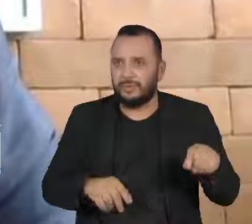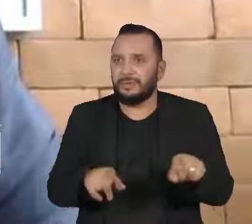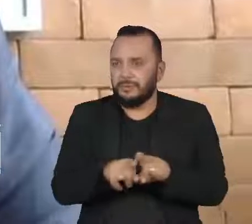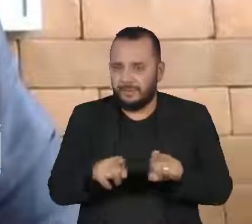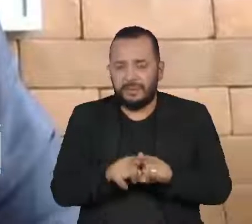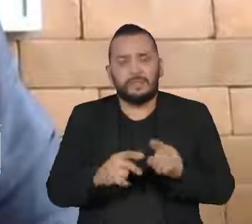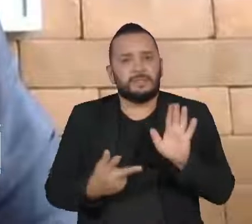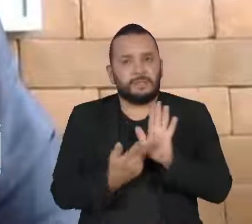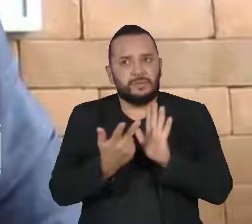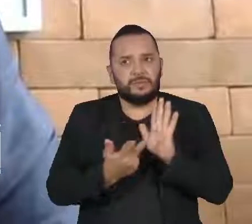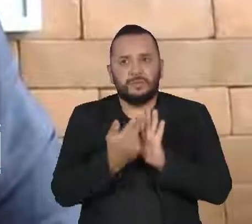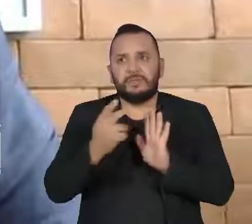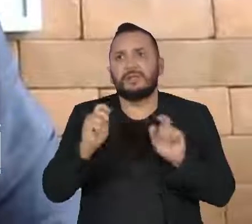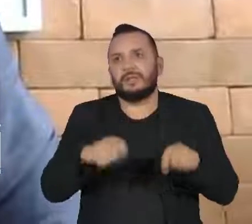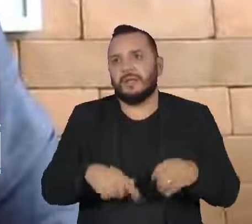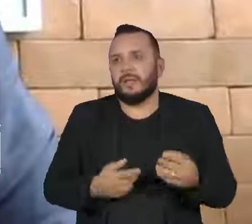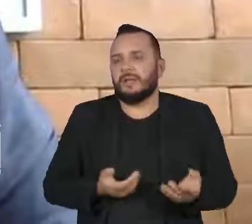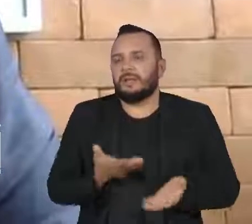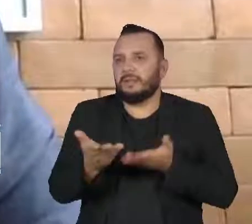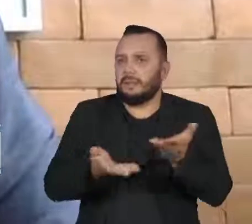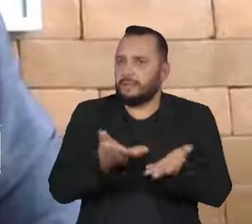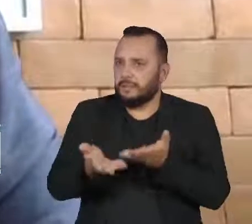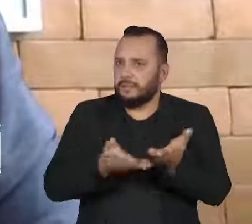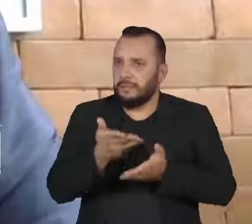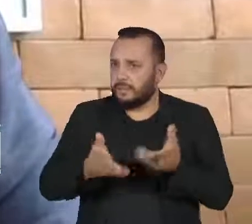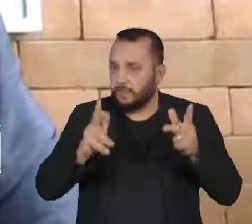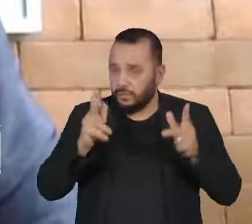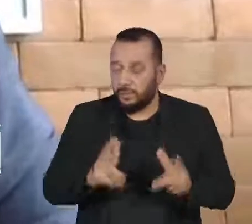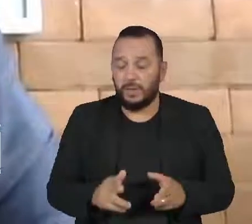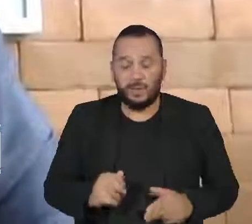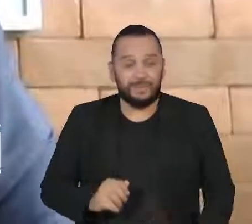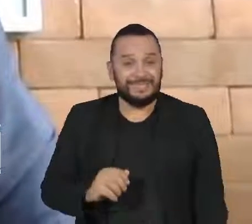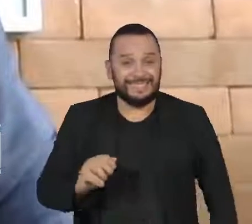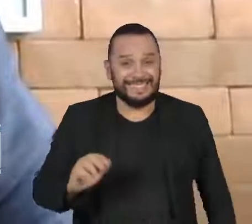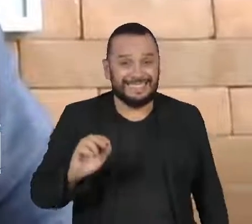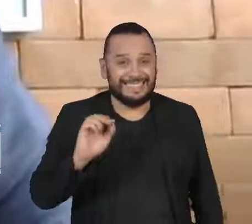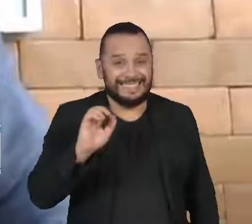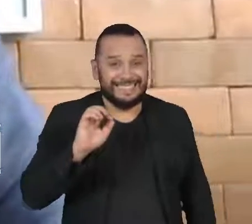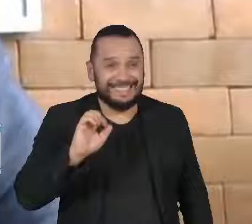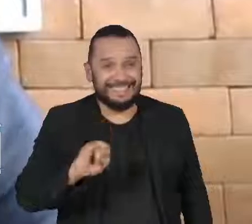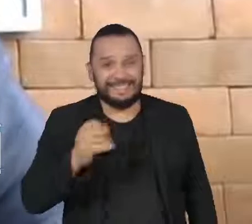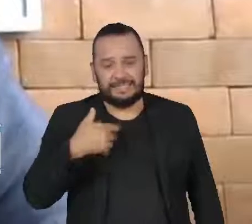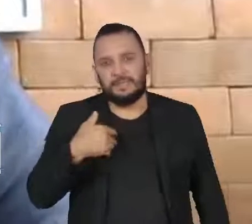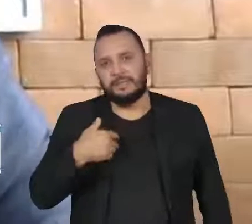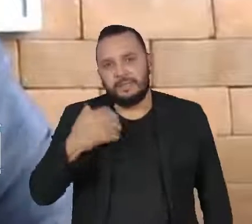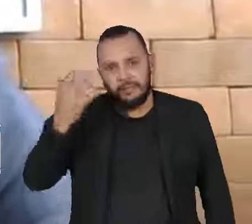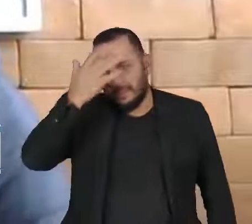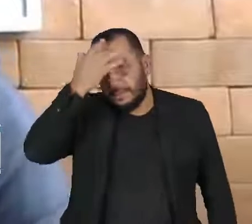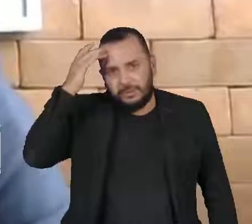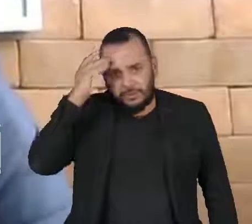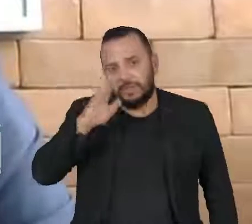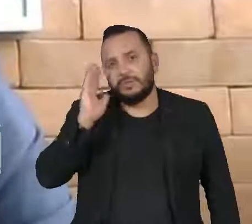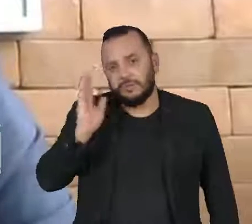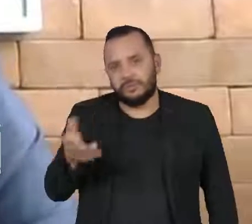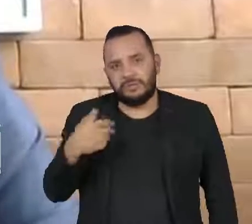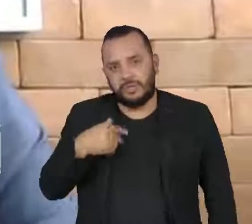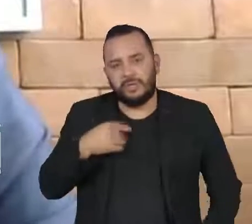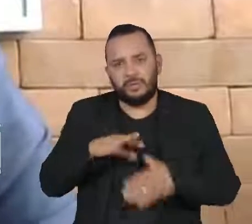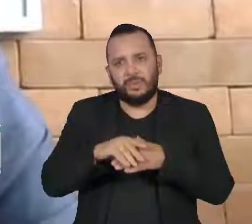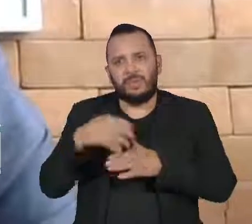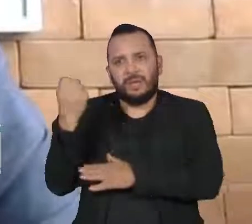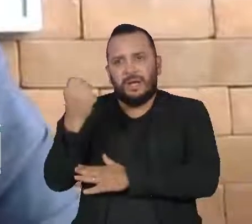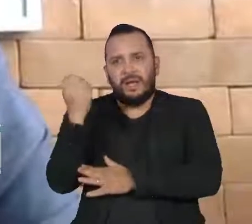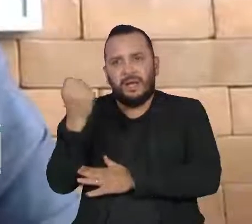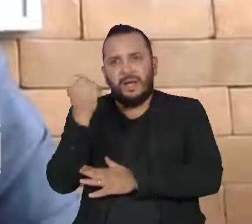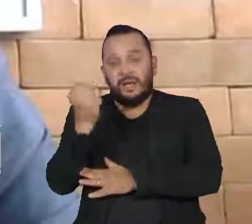forma de tratamento. Eventualmente, o quadro, quando nos chega o paciente, ele já tem complicações tão graves da